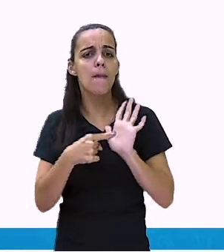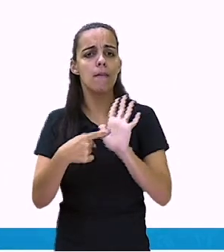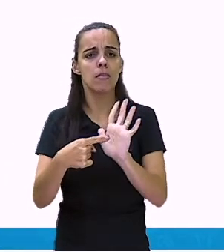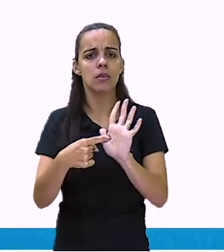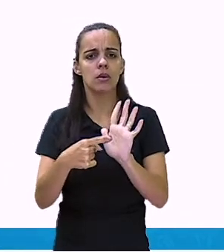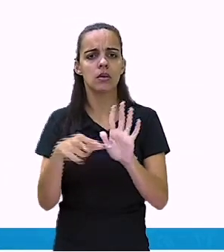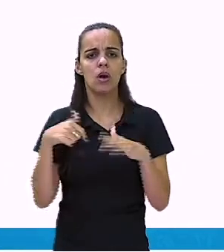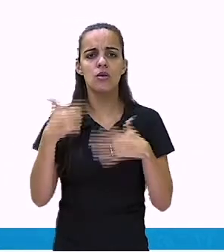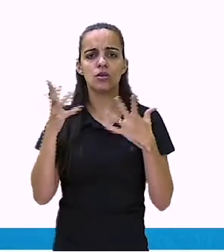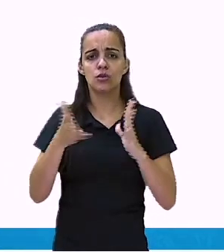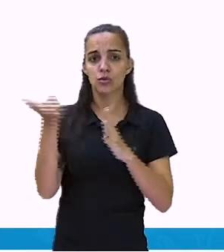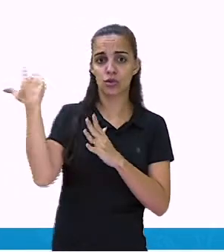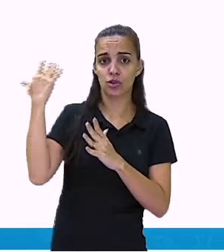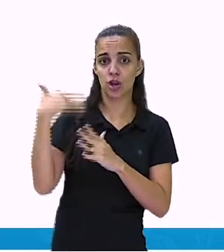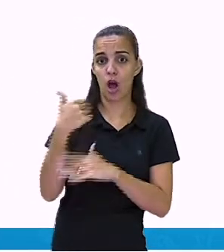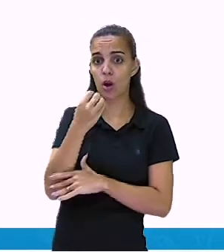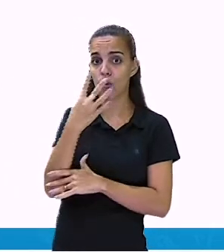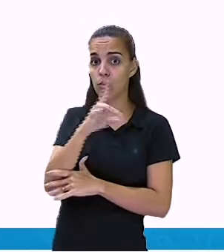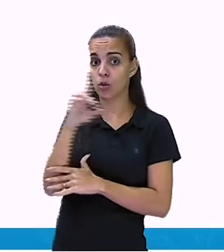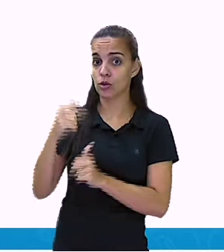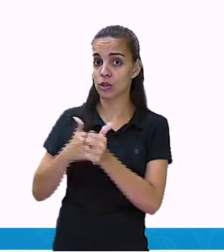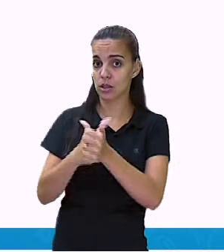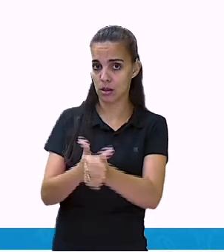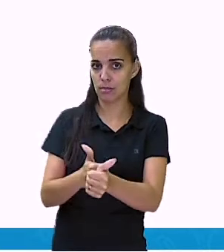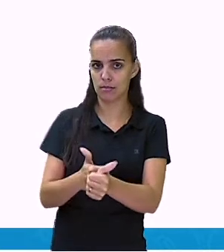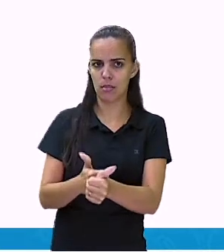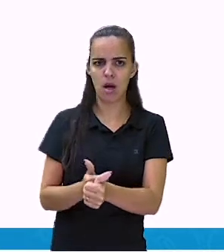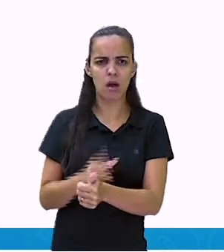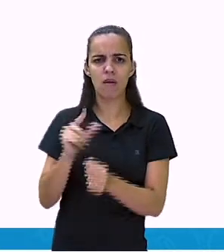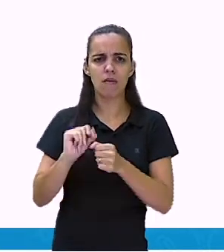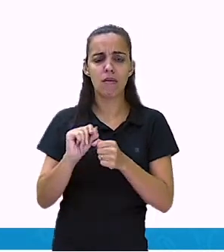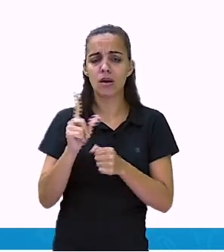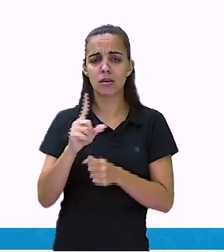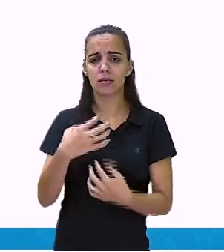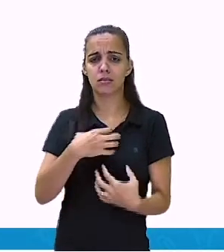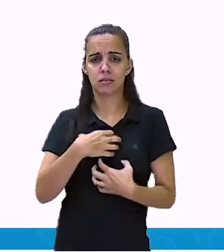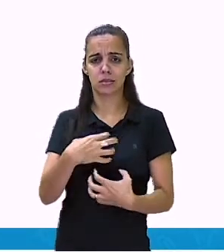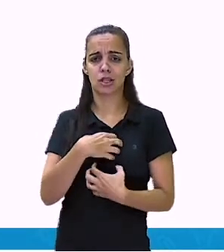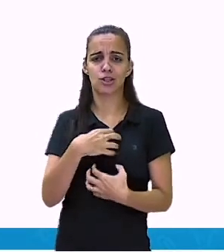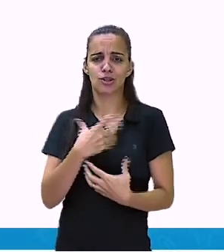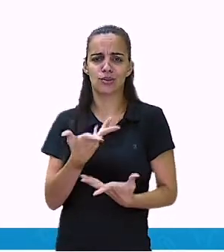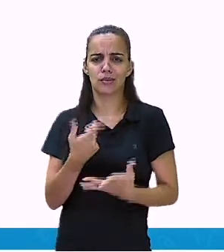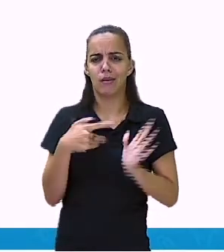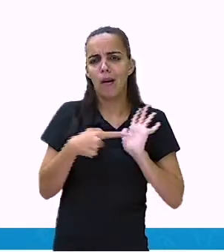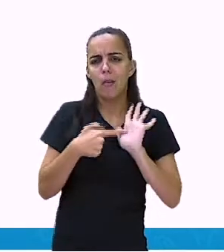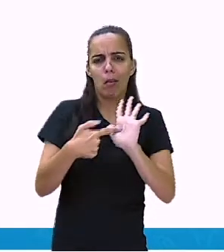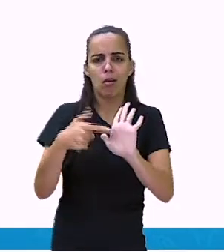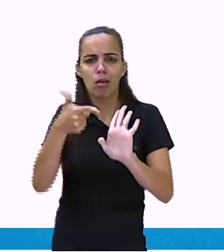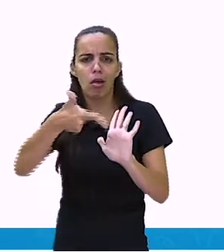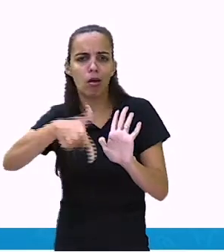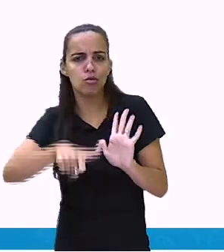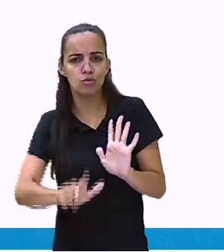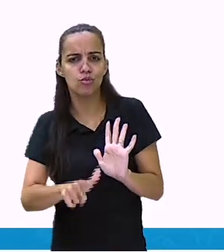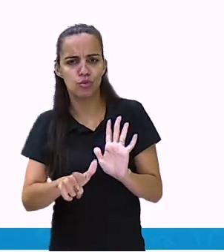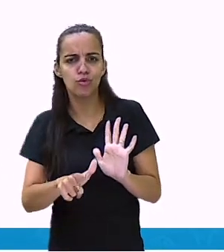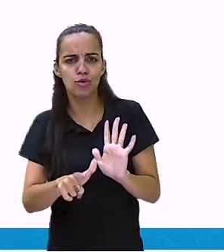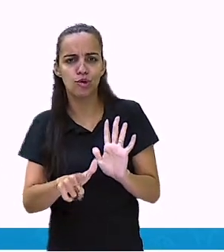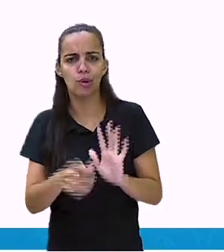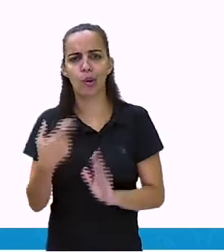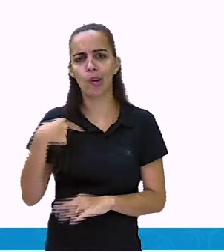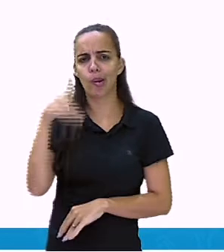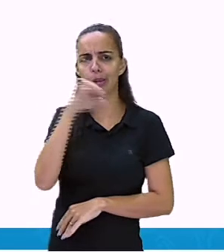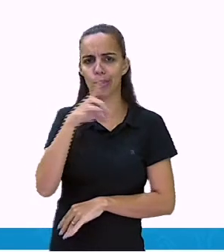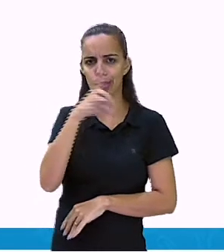reapresentados à exaustão no Bom Dia e Companhia, não faz muito sentido exibi-la